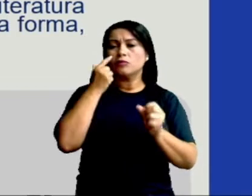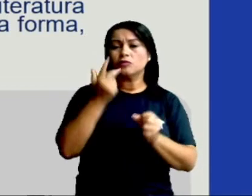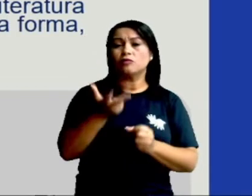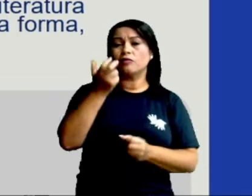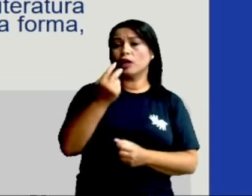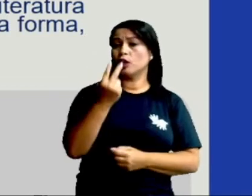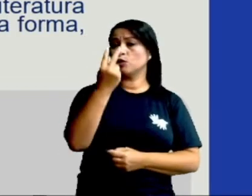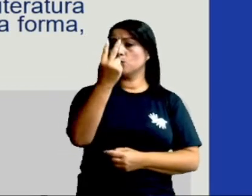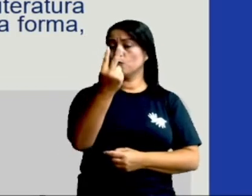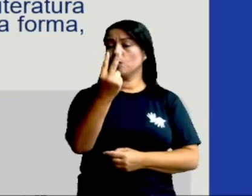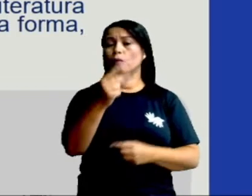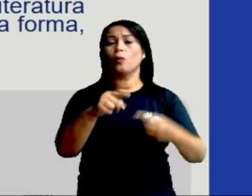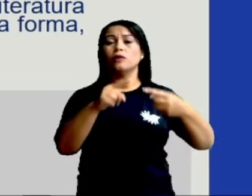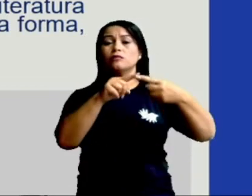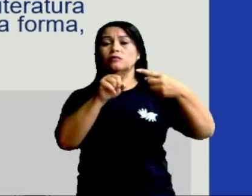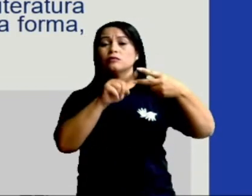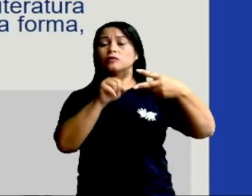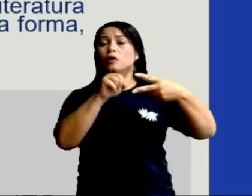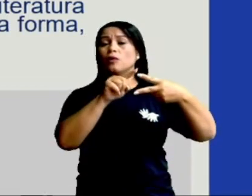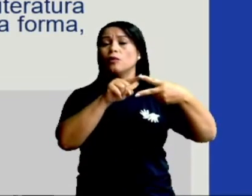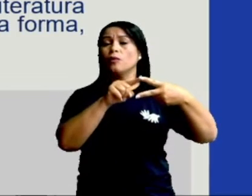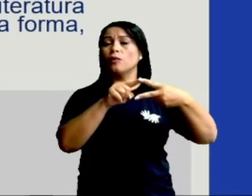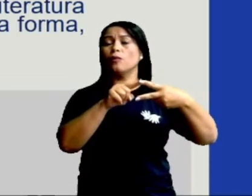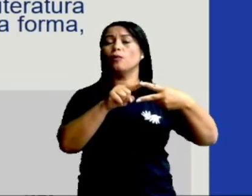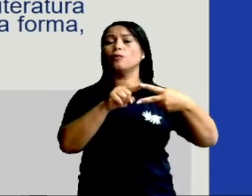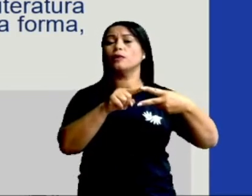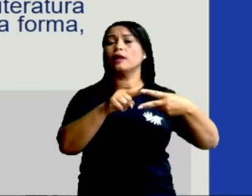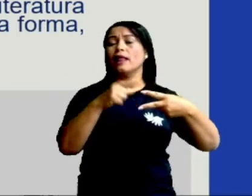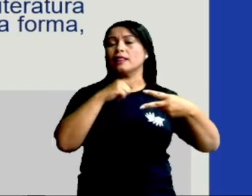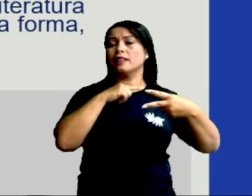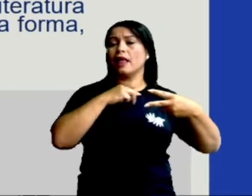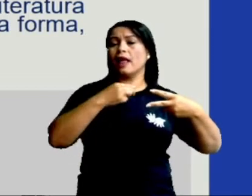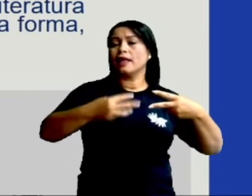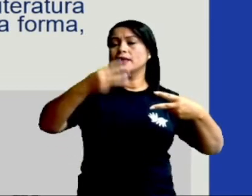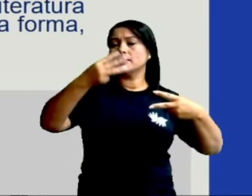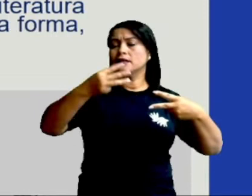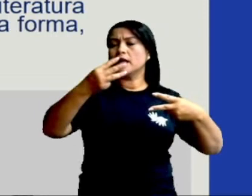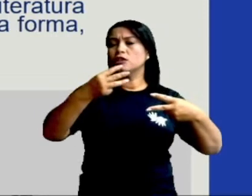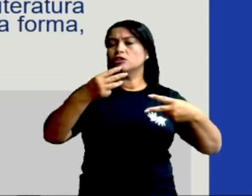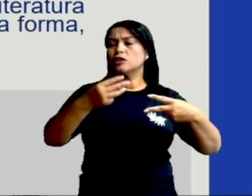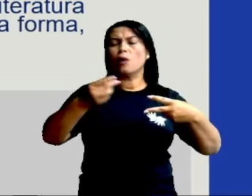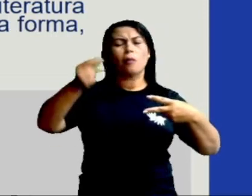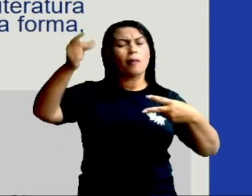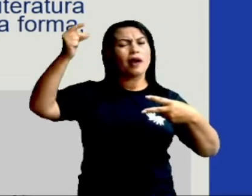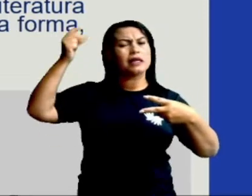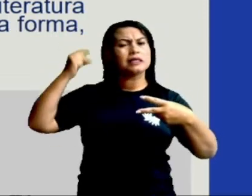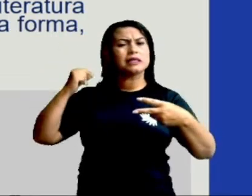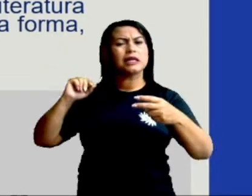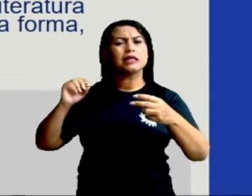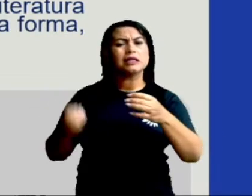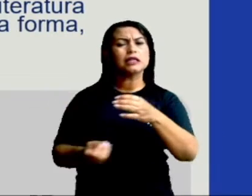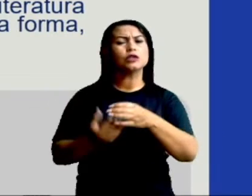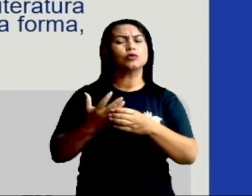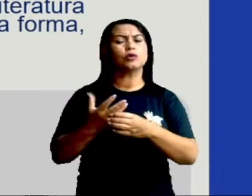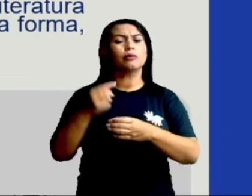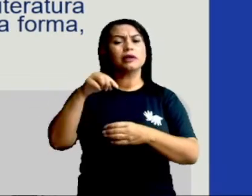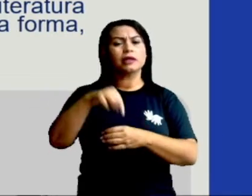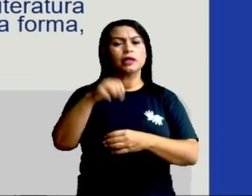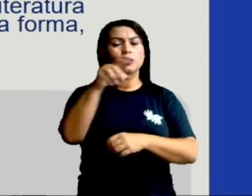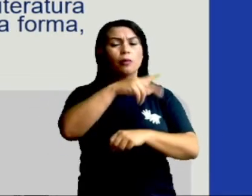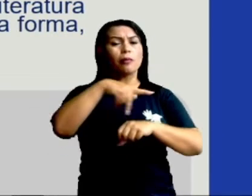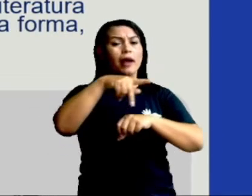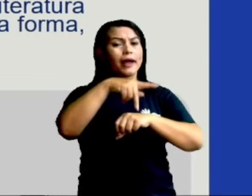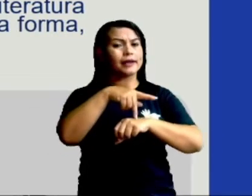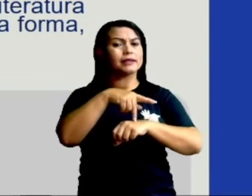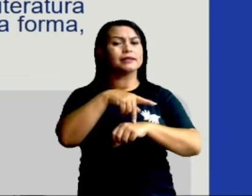a primeira se dá pelo fato de ser a região de colonização mais antiga do país o que quer dizer isso